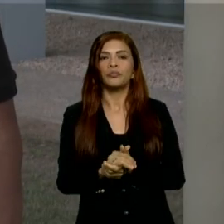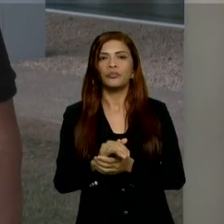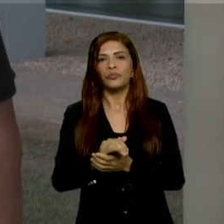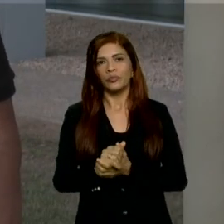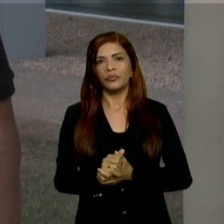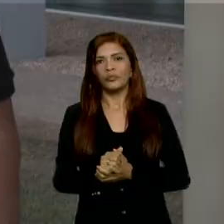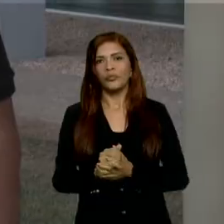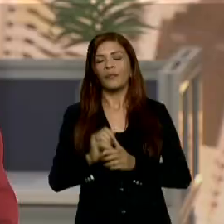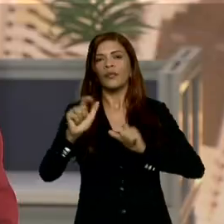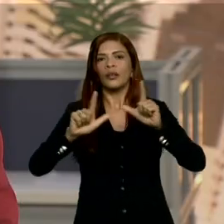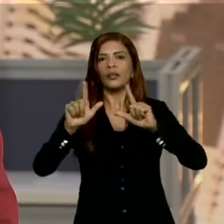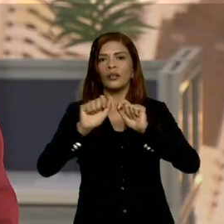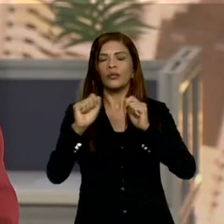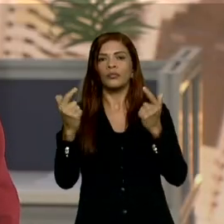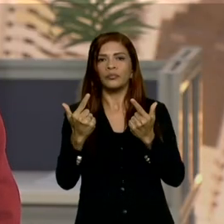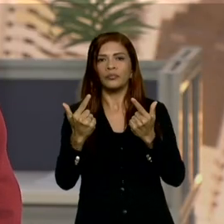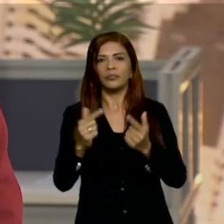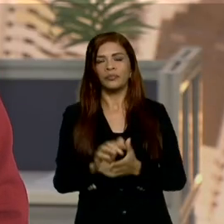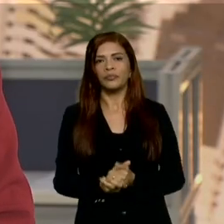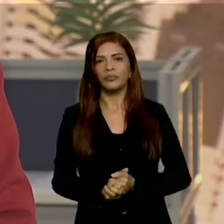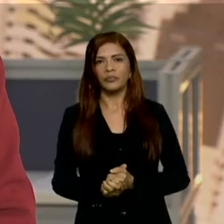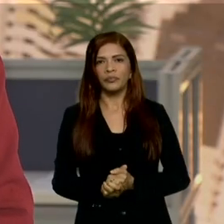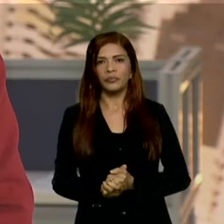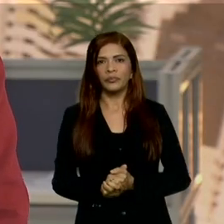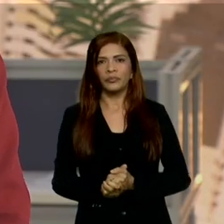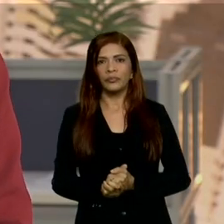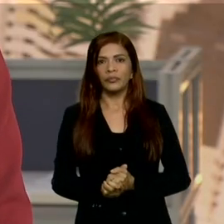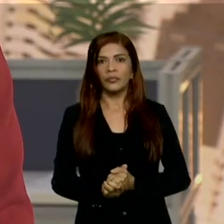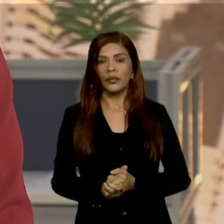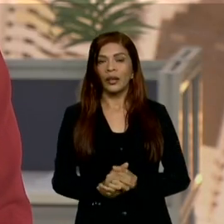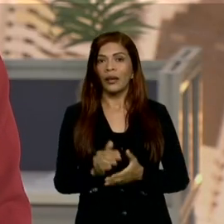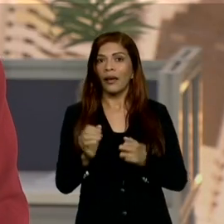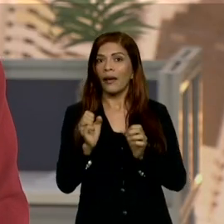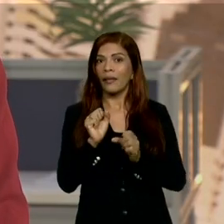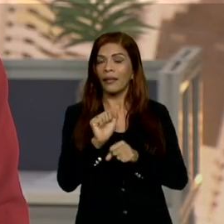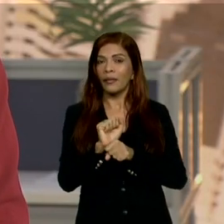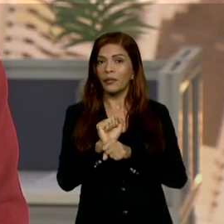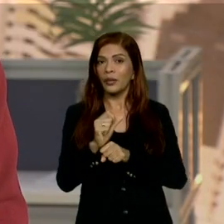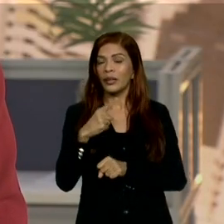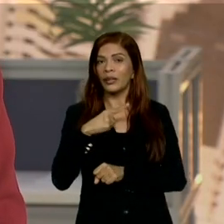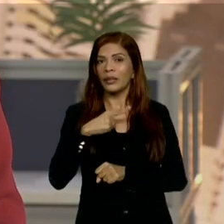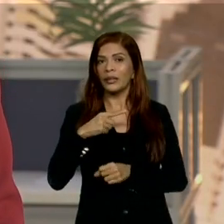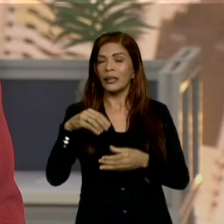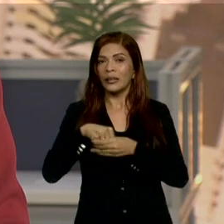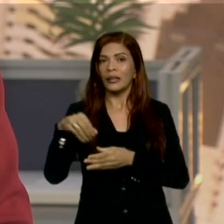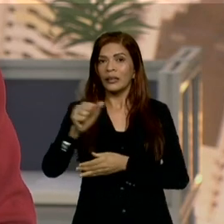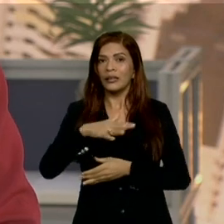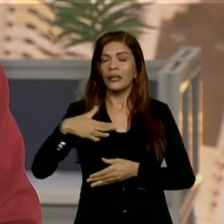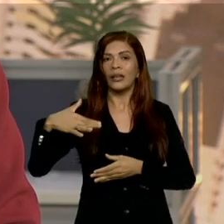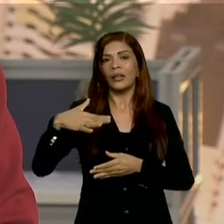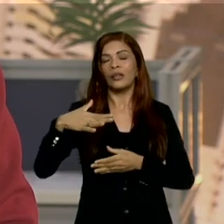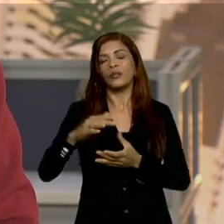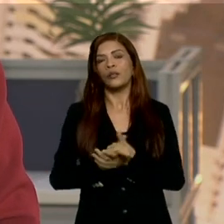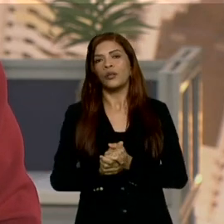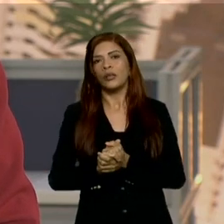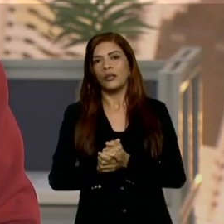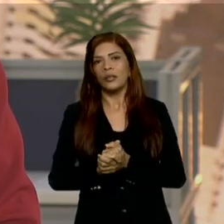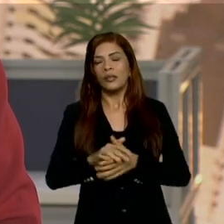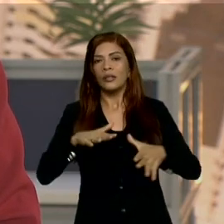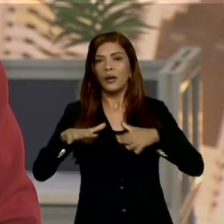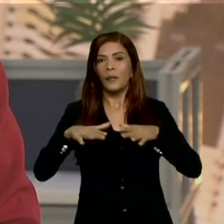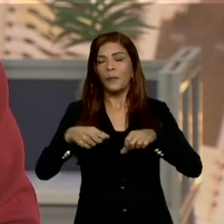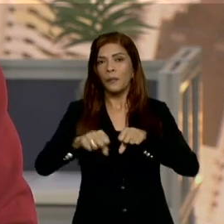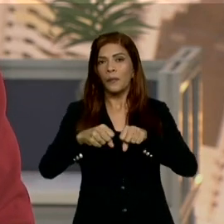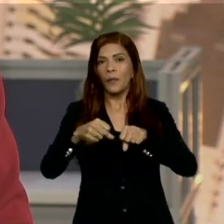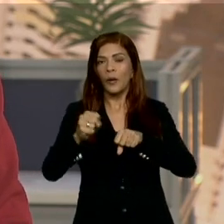para TV assembleia e daqui a pouco tem dentro da área que hoje vai falar de Sampaio moto e Maranhão e